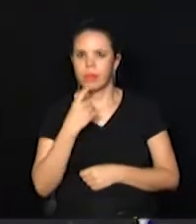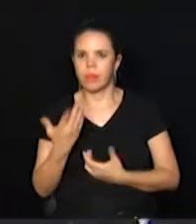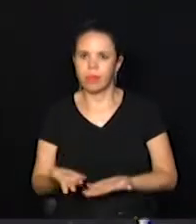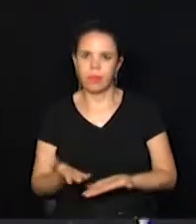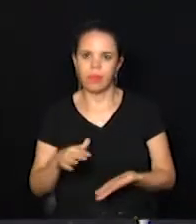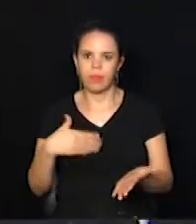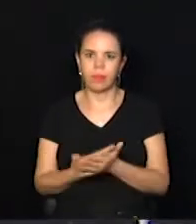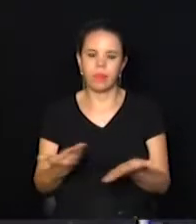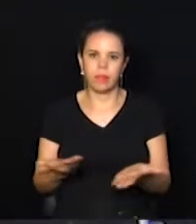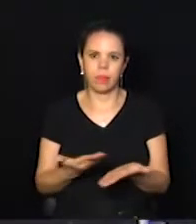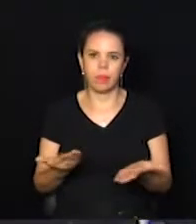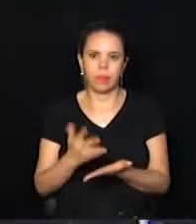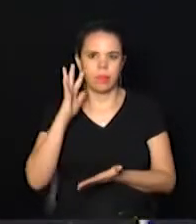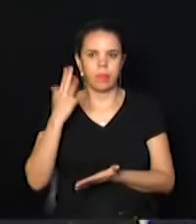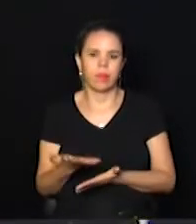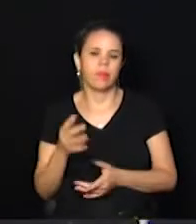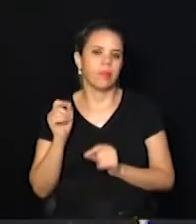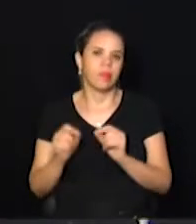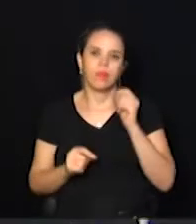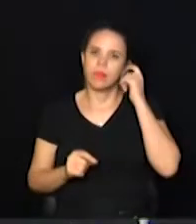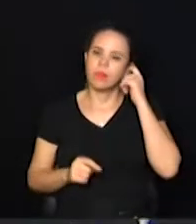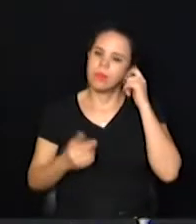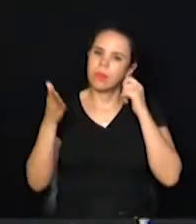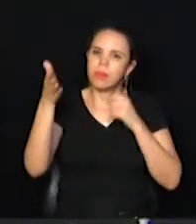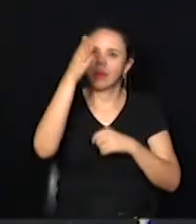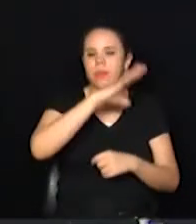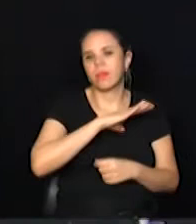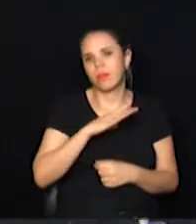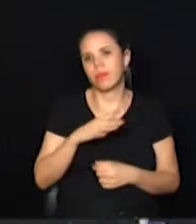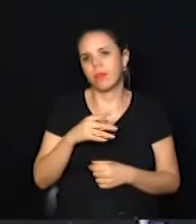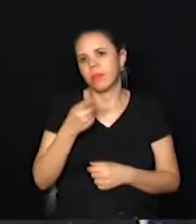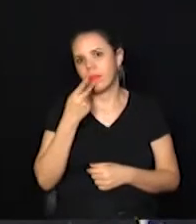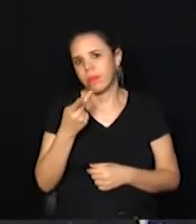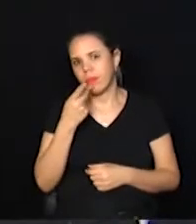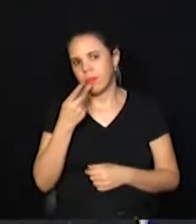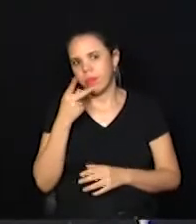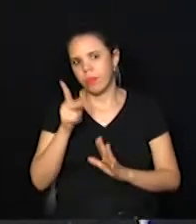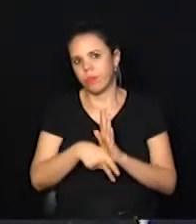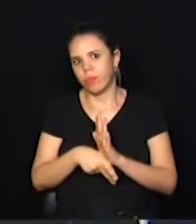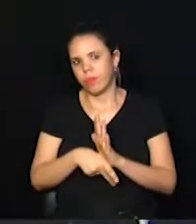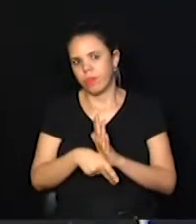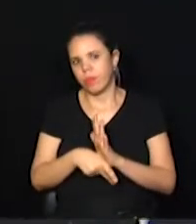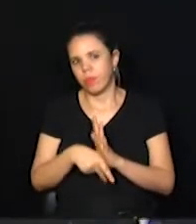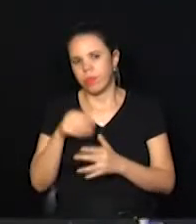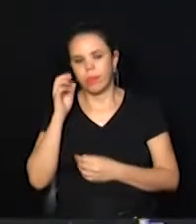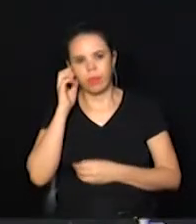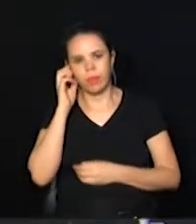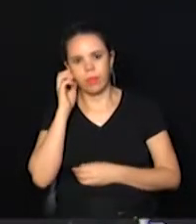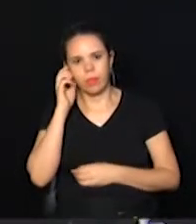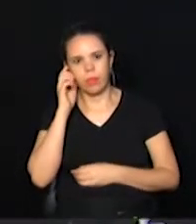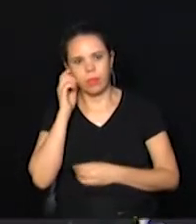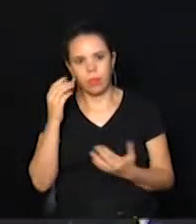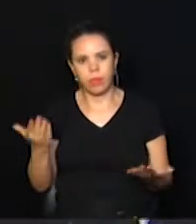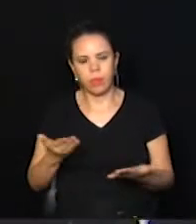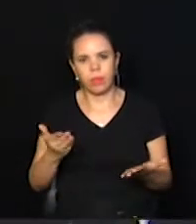até hoje esses frutos que vão para outras cidades quando a gente fala desses projetos, dessas construções. Agora também